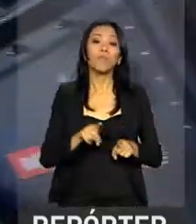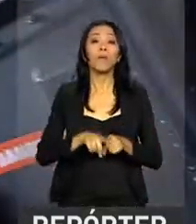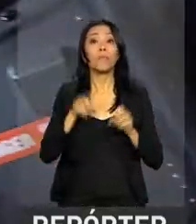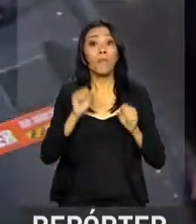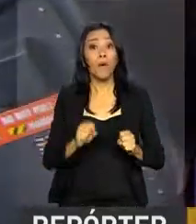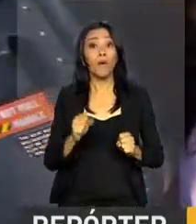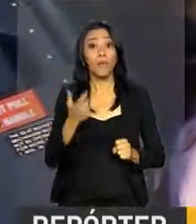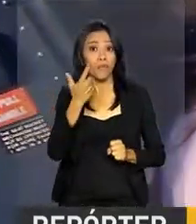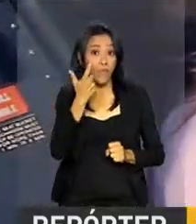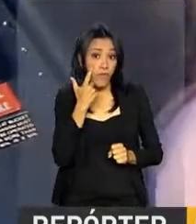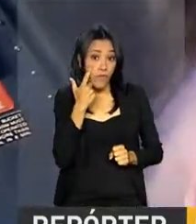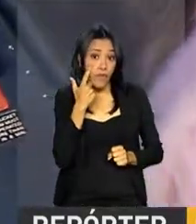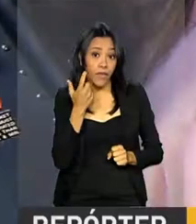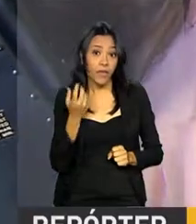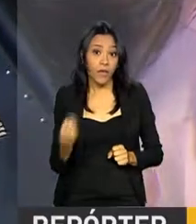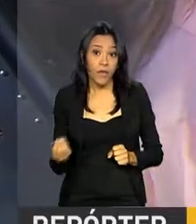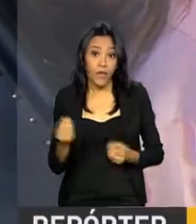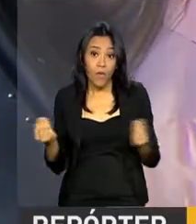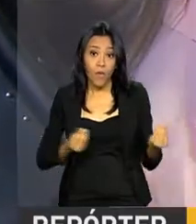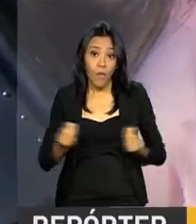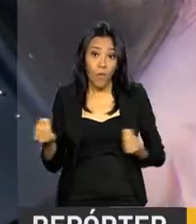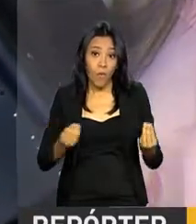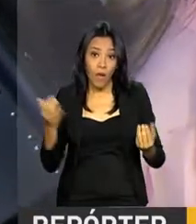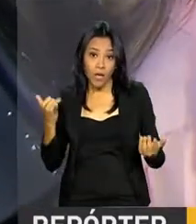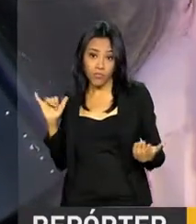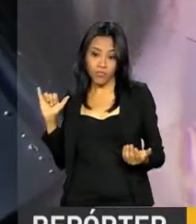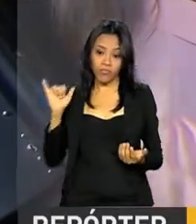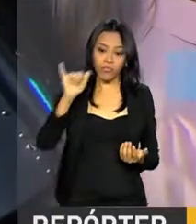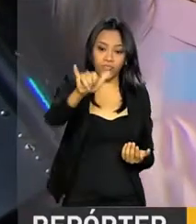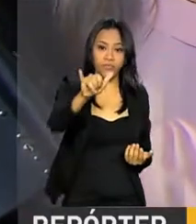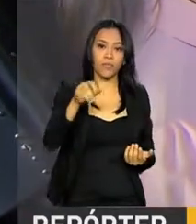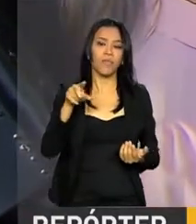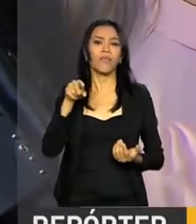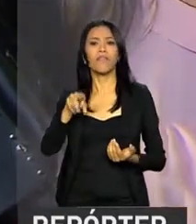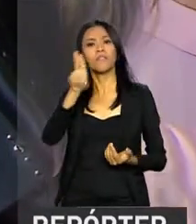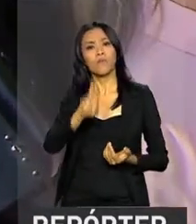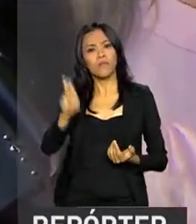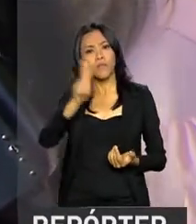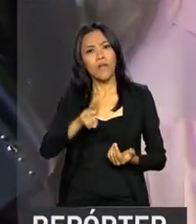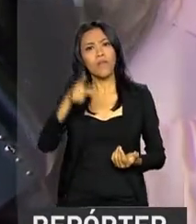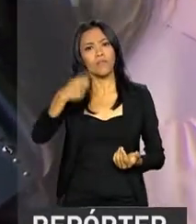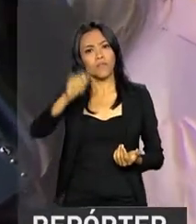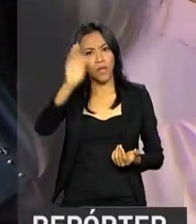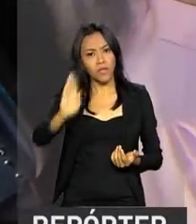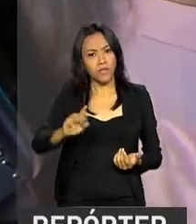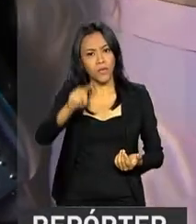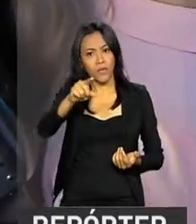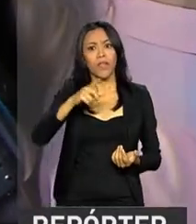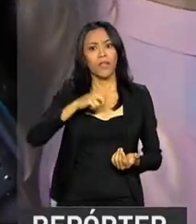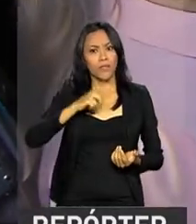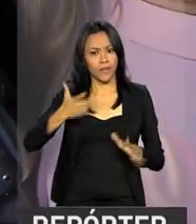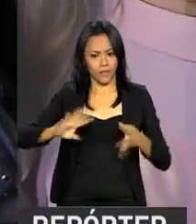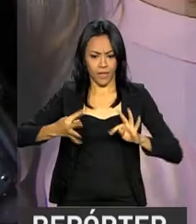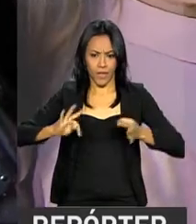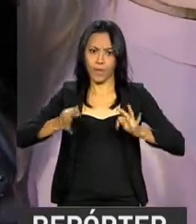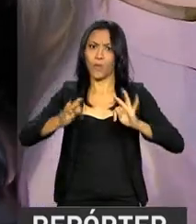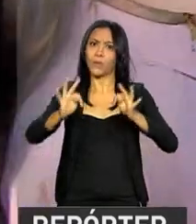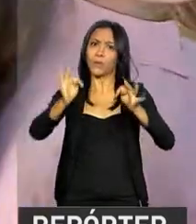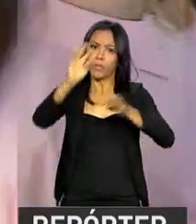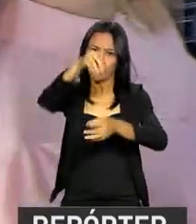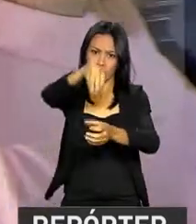de perto o cockpit de um caça que será usado pela Força Aérea Brasileira. E não falta tecnologia no Gripen